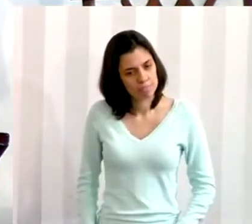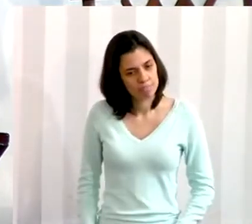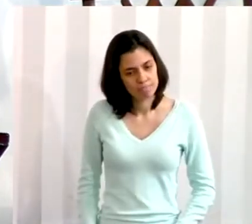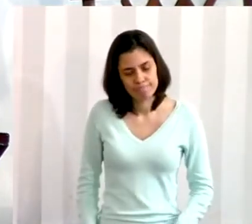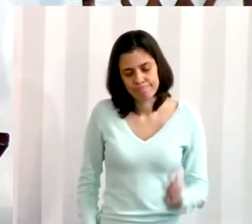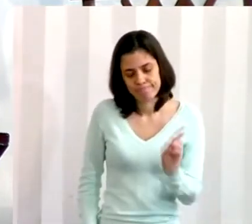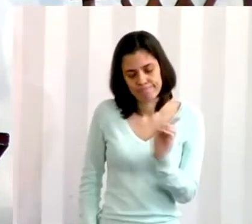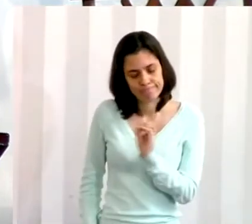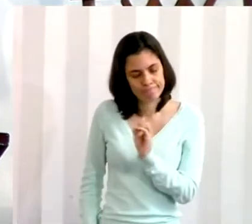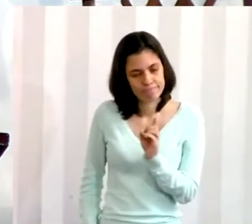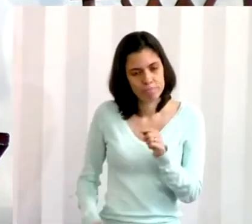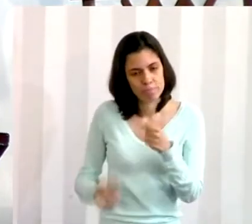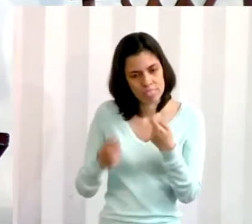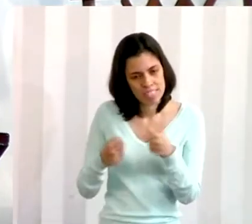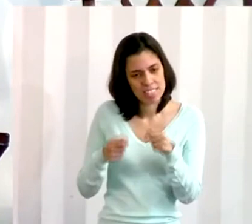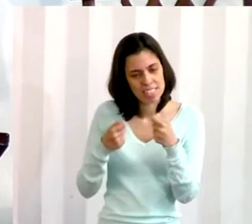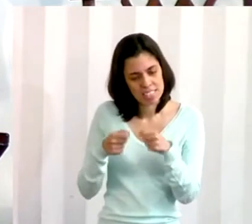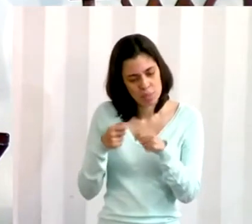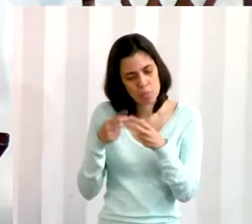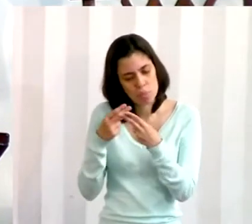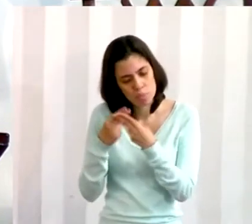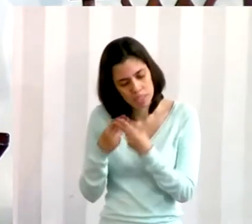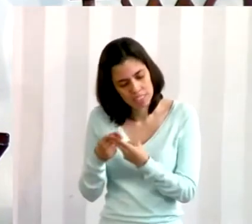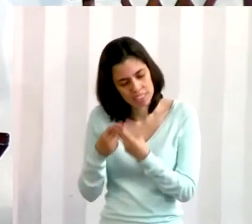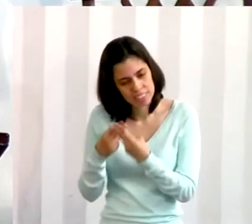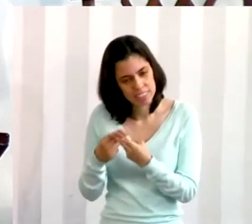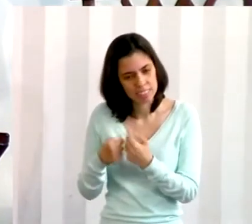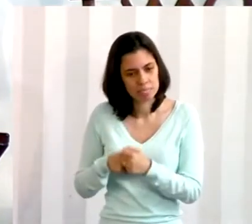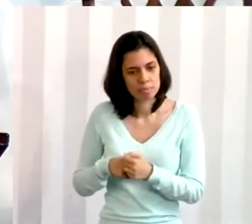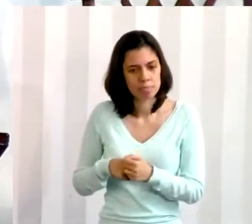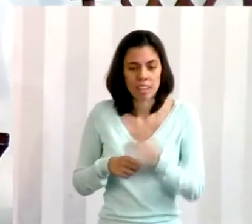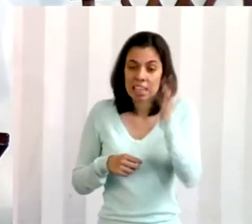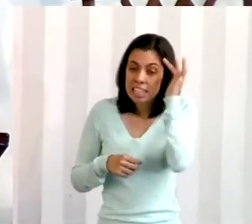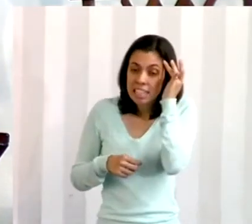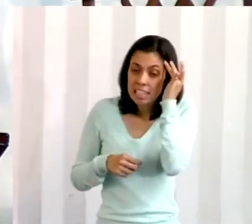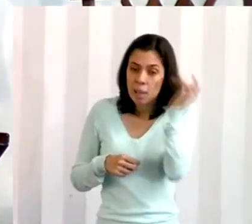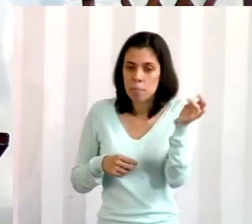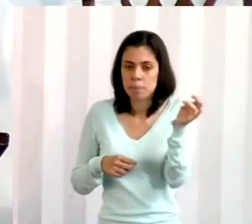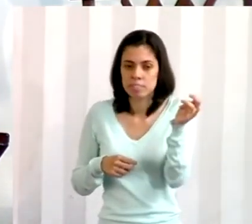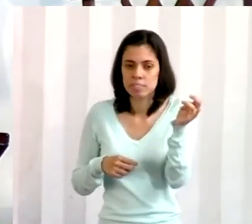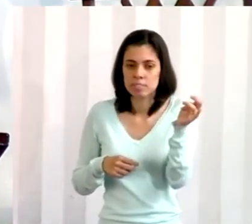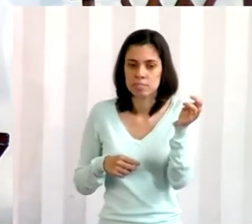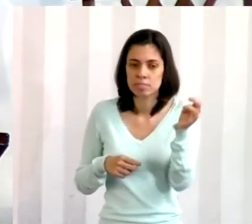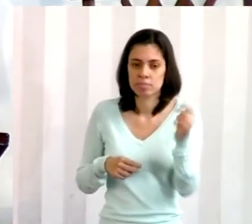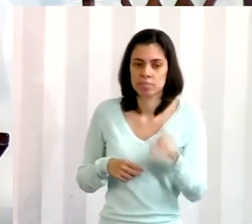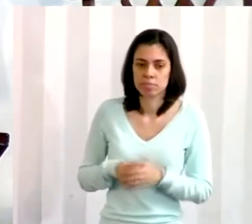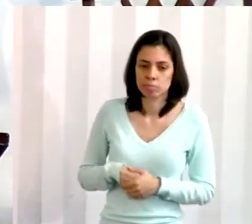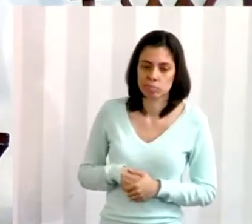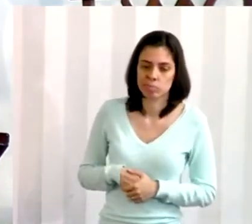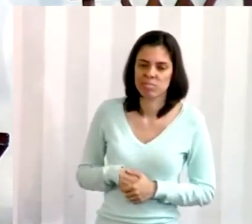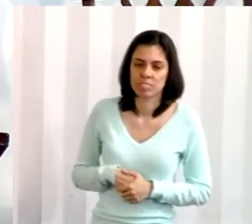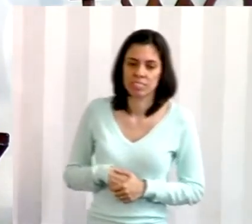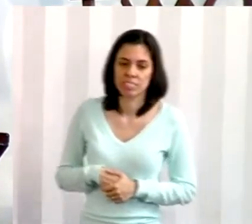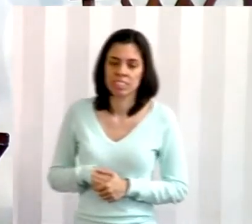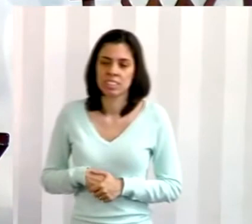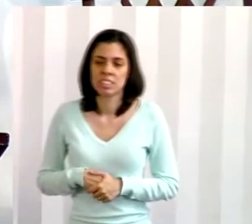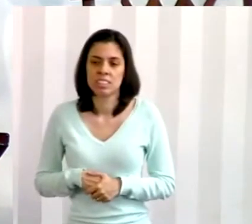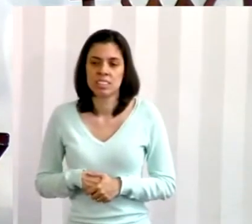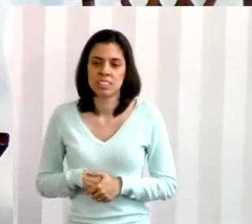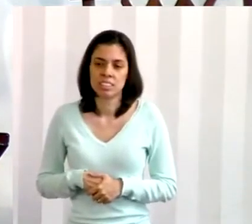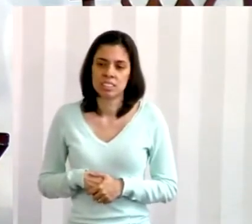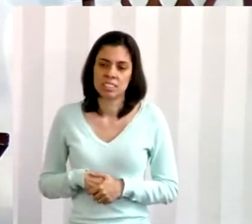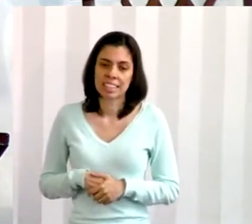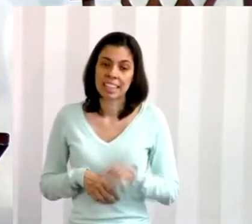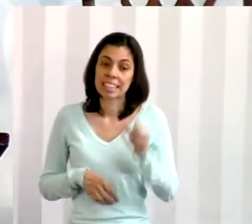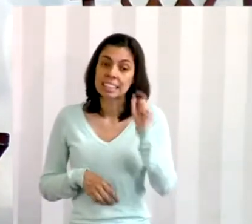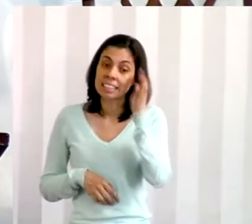sábia. A paciência cristã é tirar a toga de juiz que muitas vezes carregamos e deixar ali de